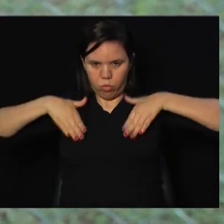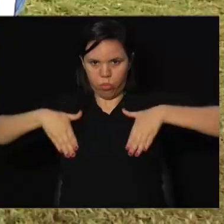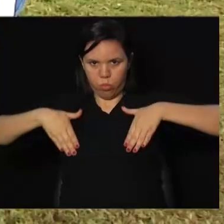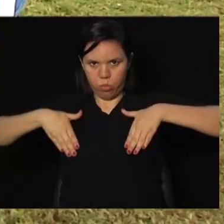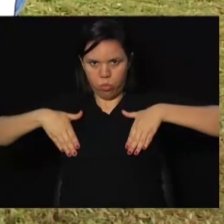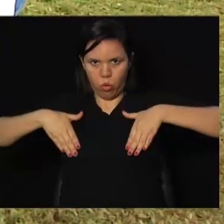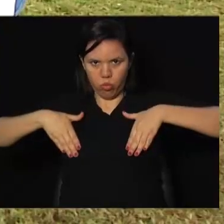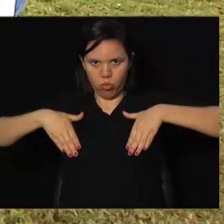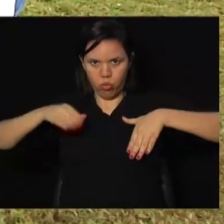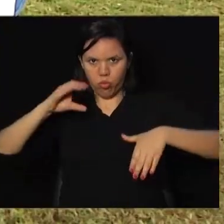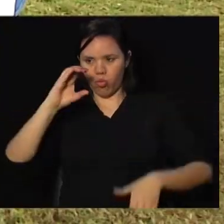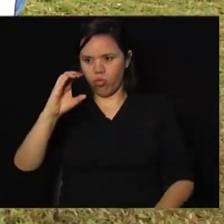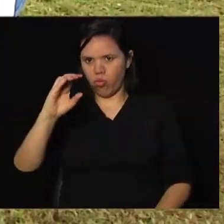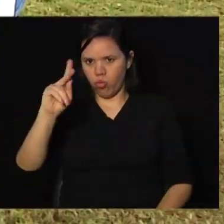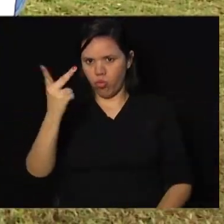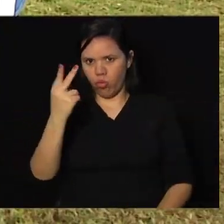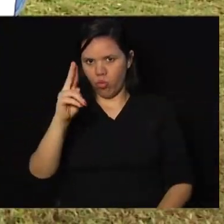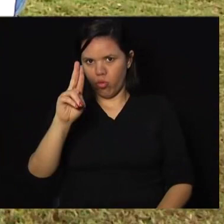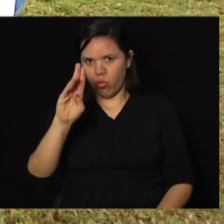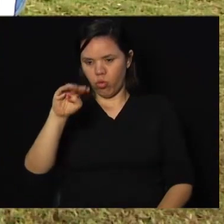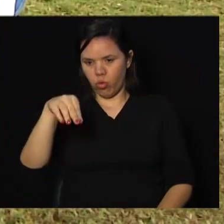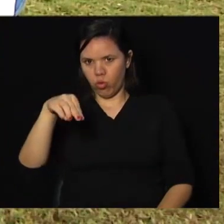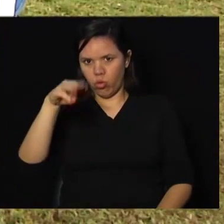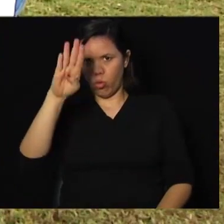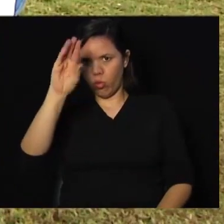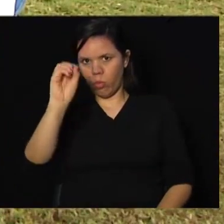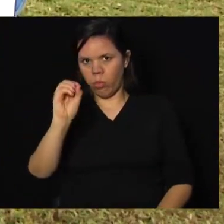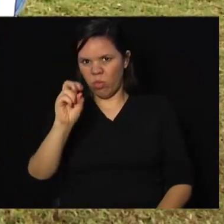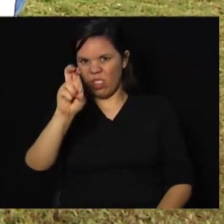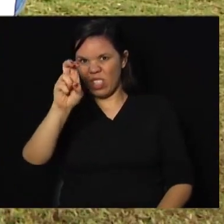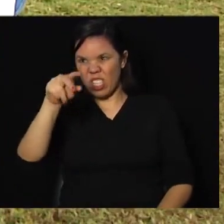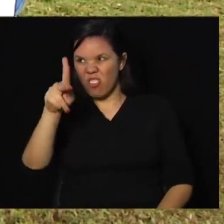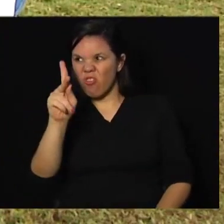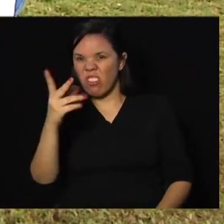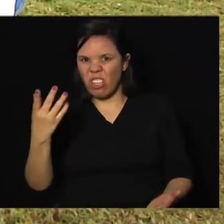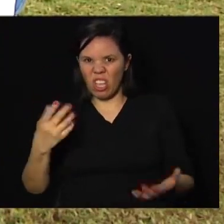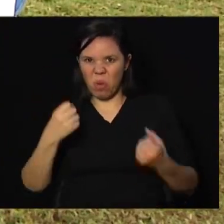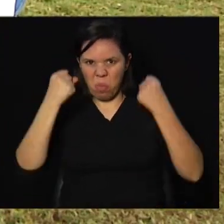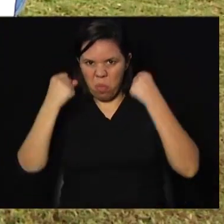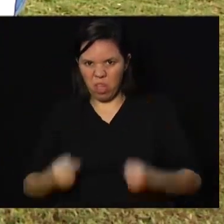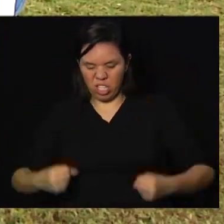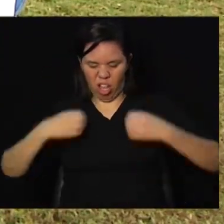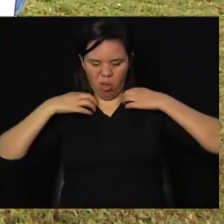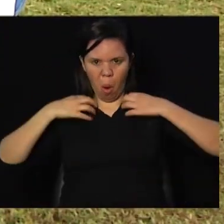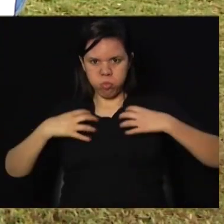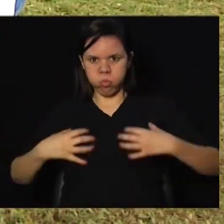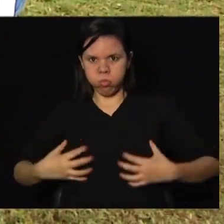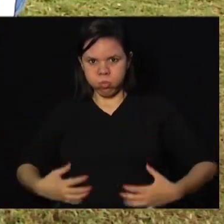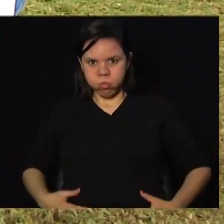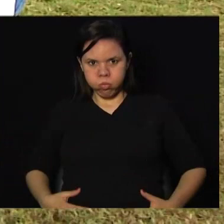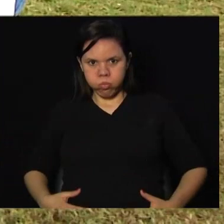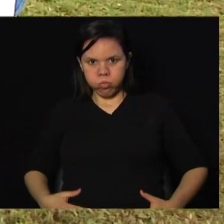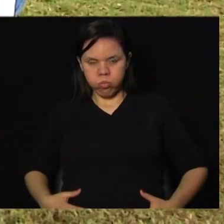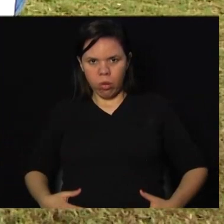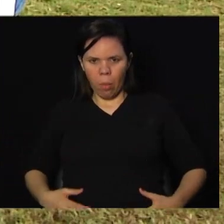de chumbo. De chumbo. Então, pelo menos uns 5 quilos a mais a gente pegava. E era para subir